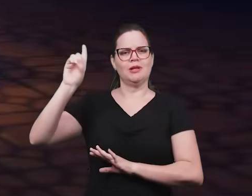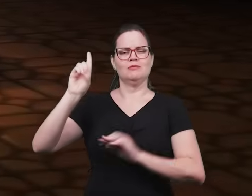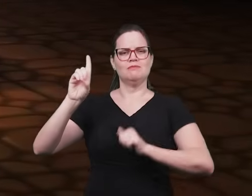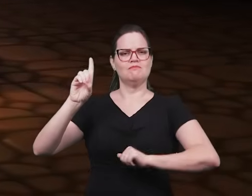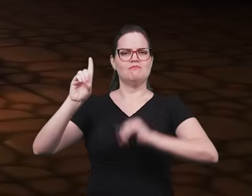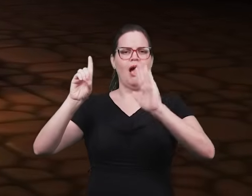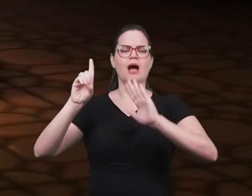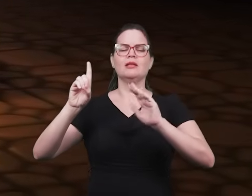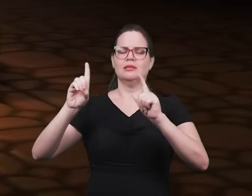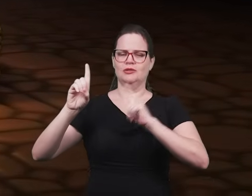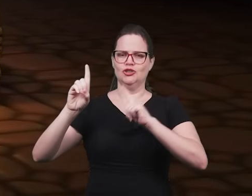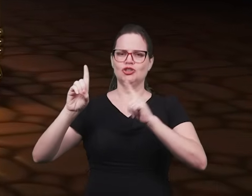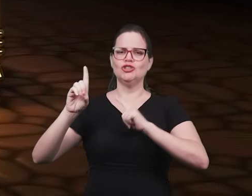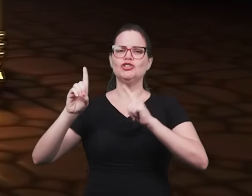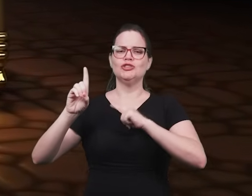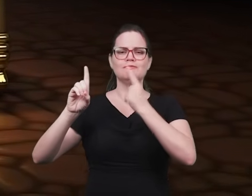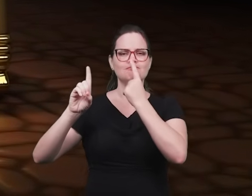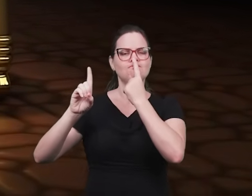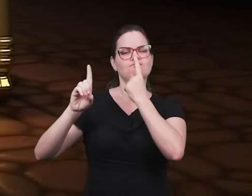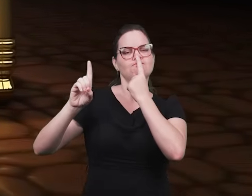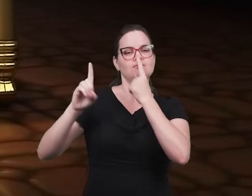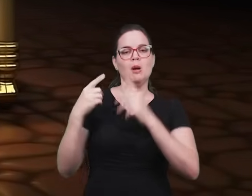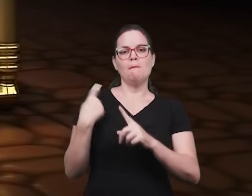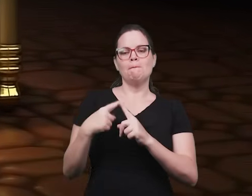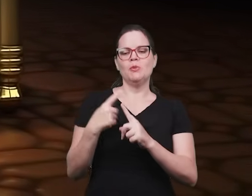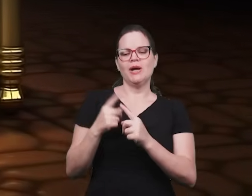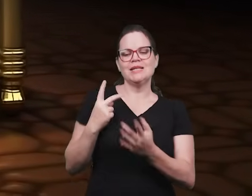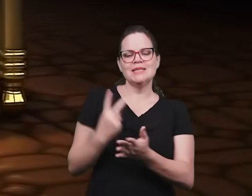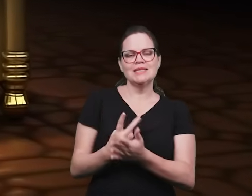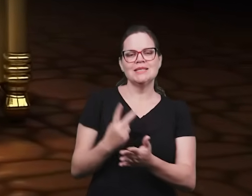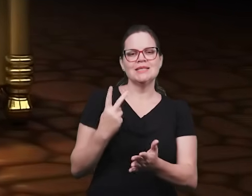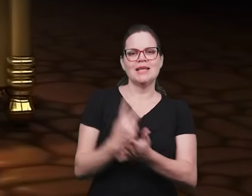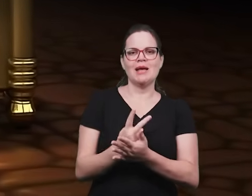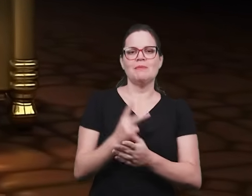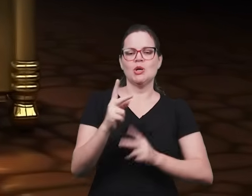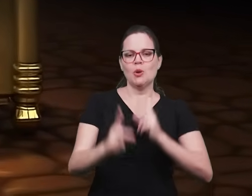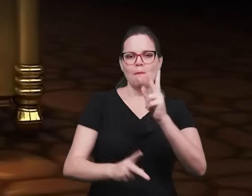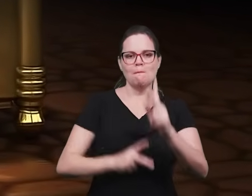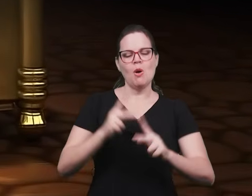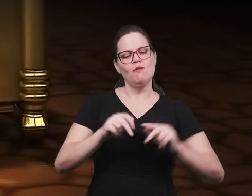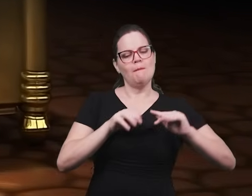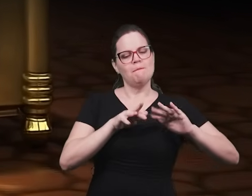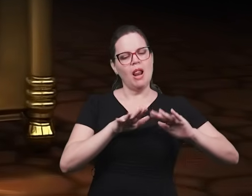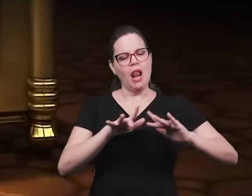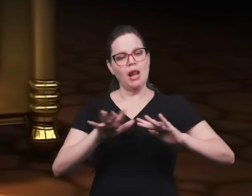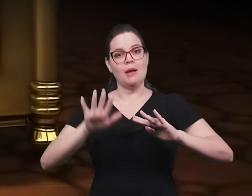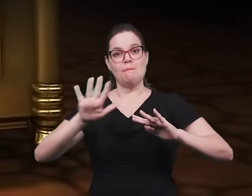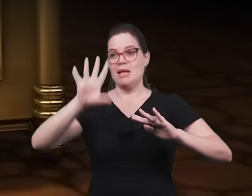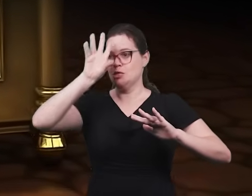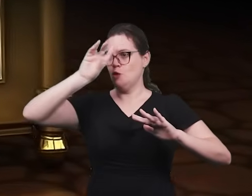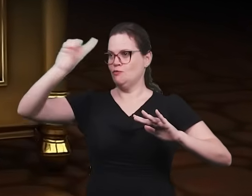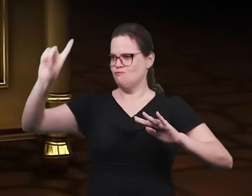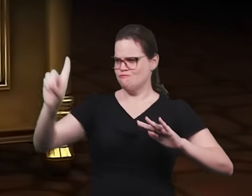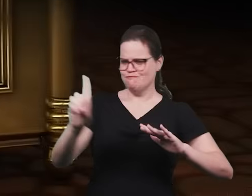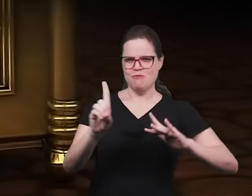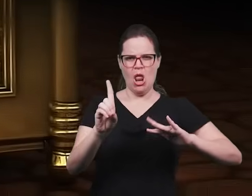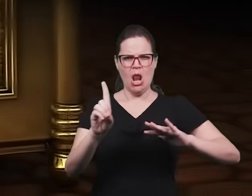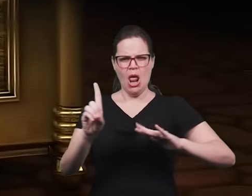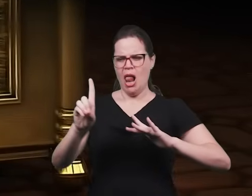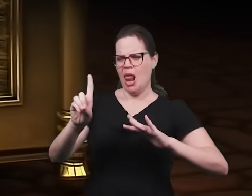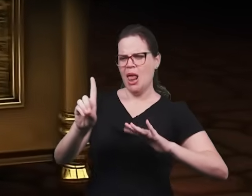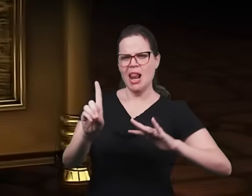com Ele. Isso porque, a cada passo dado na companhia de Deus, sinais e maravilhas